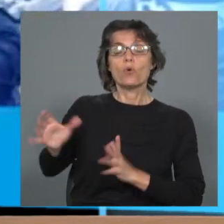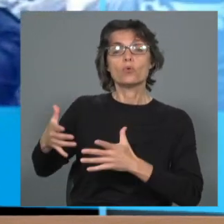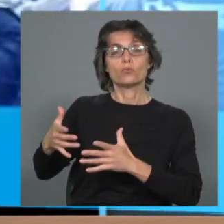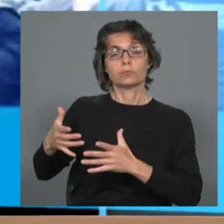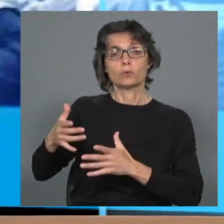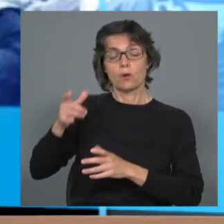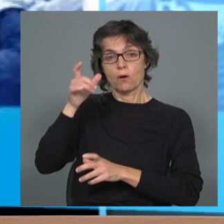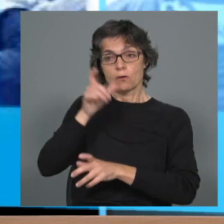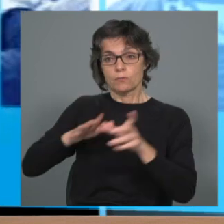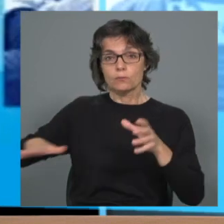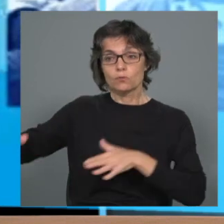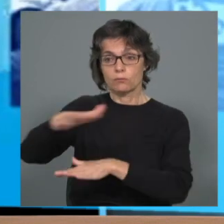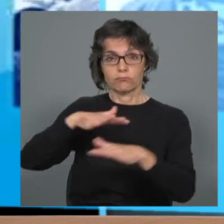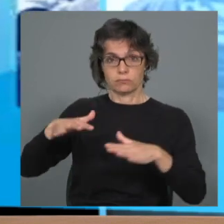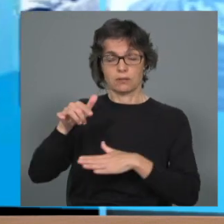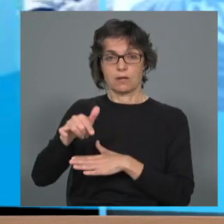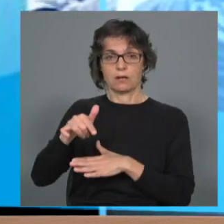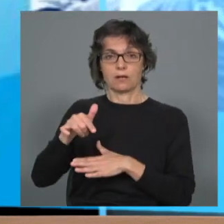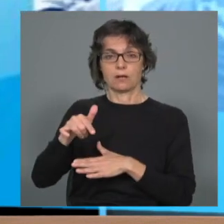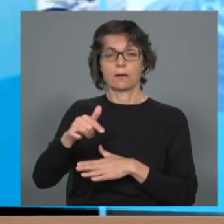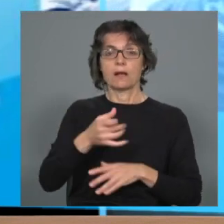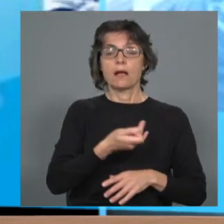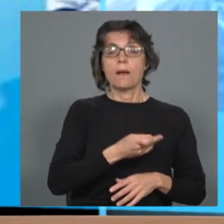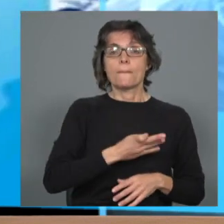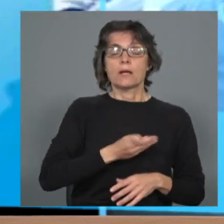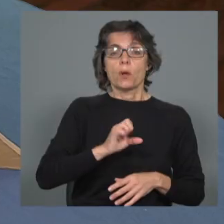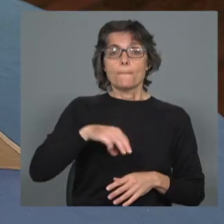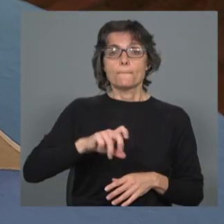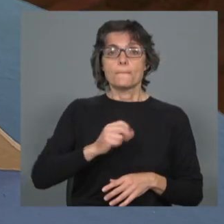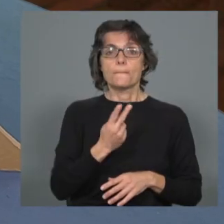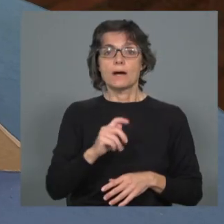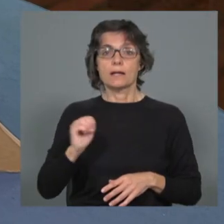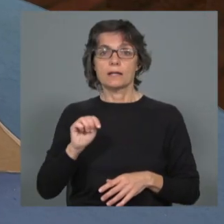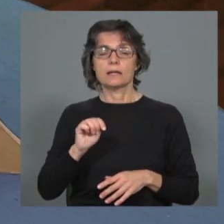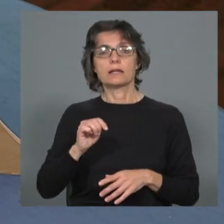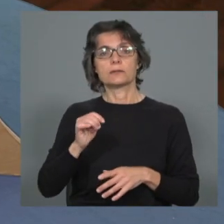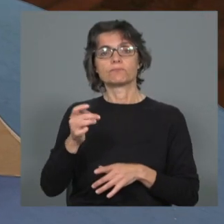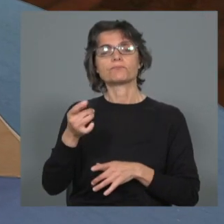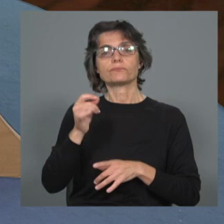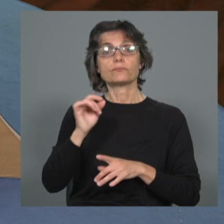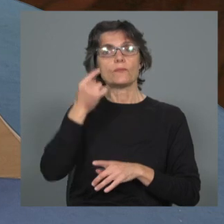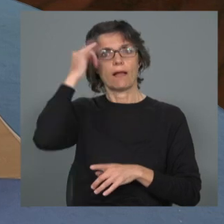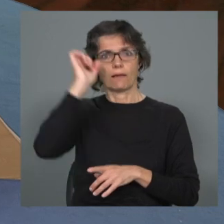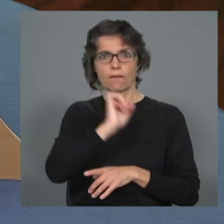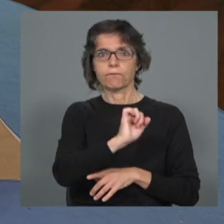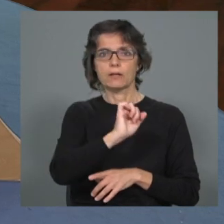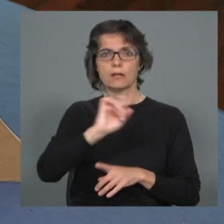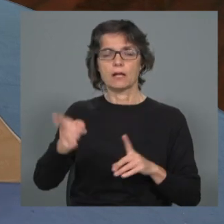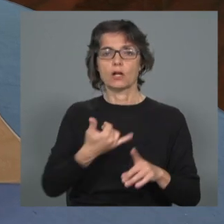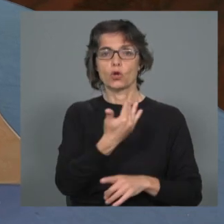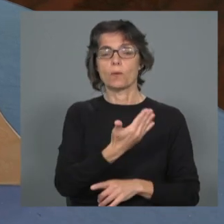sociedade civil. O Pedro Marques foi o mentor do projeto, foi quem teve a ideia em